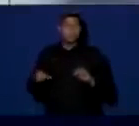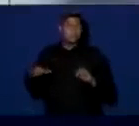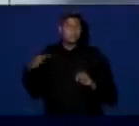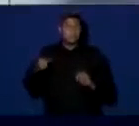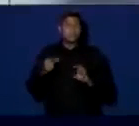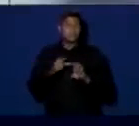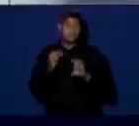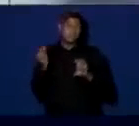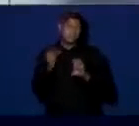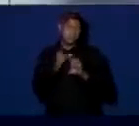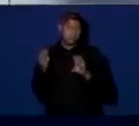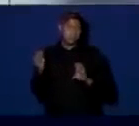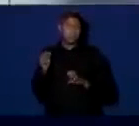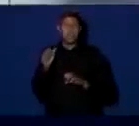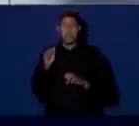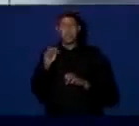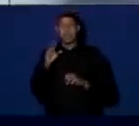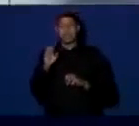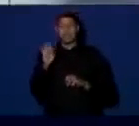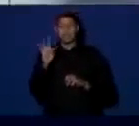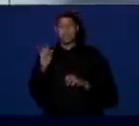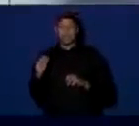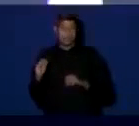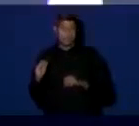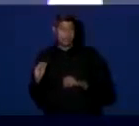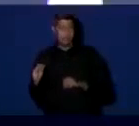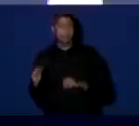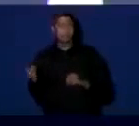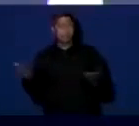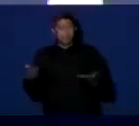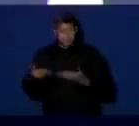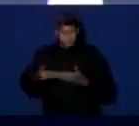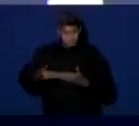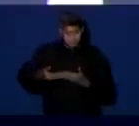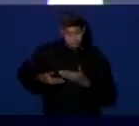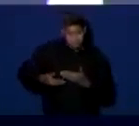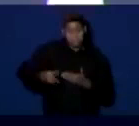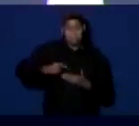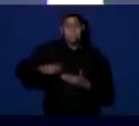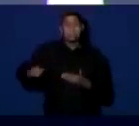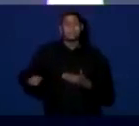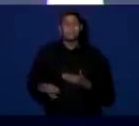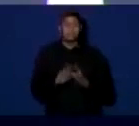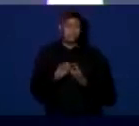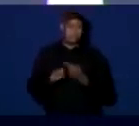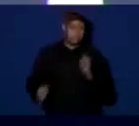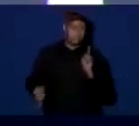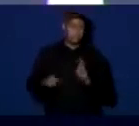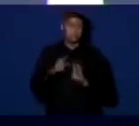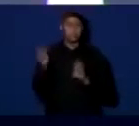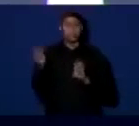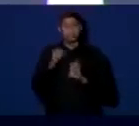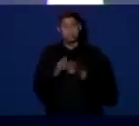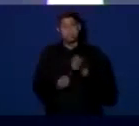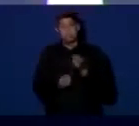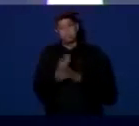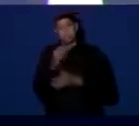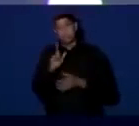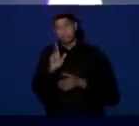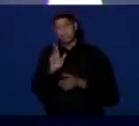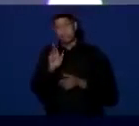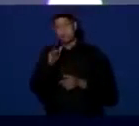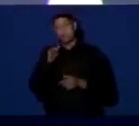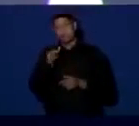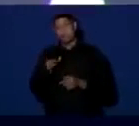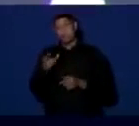foi empreender na indústria de asset, e agora, mais recentemente, deu um novo salto de empreendedorismo, fundando a Lumina